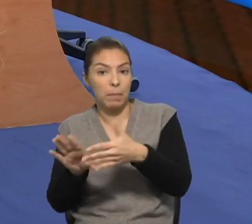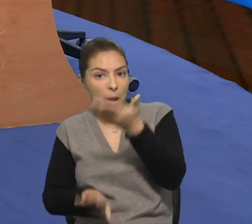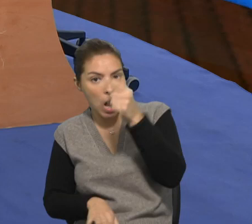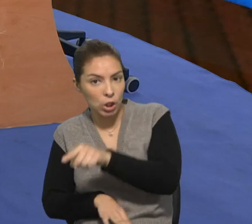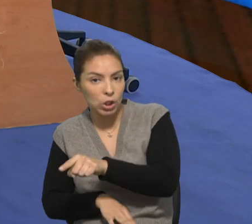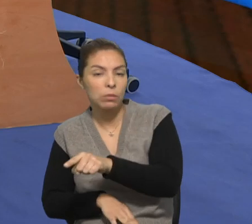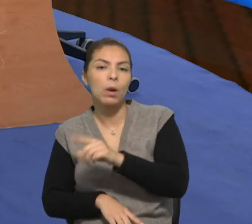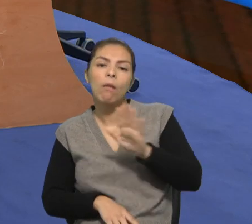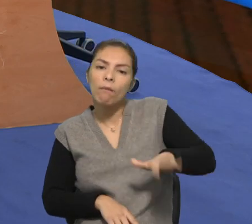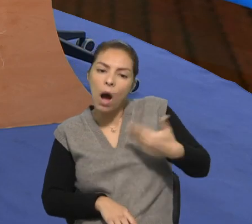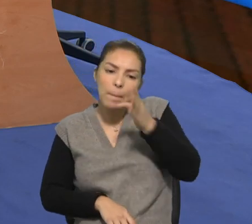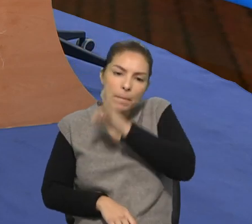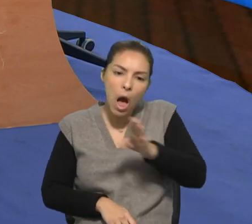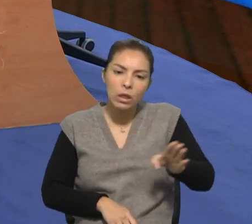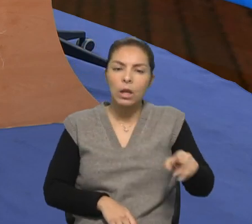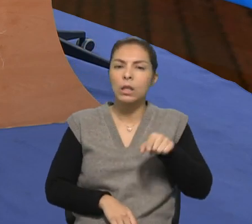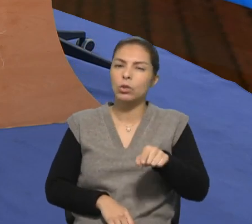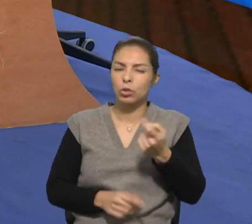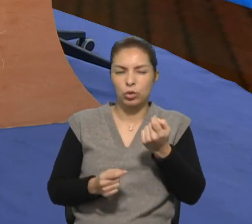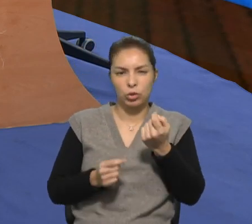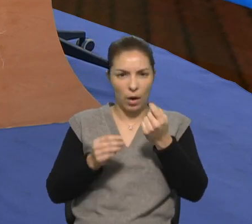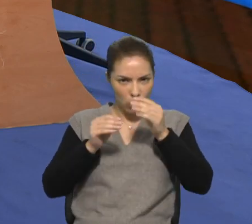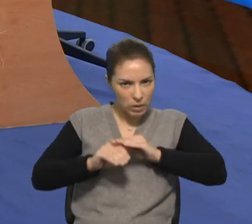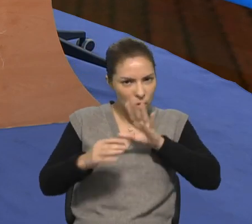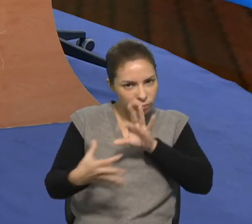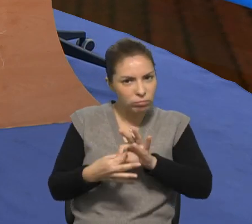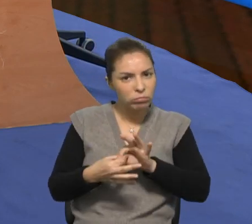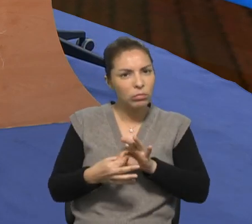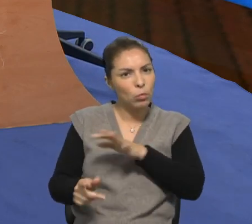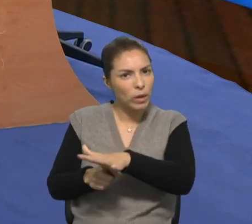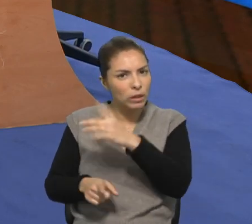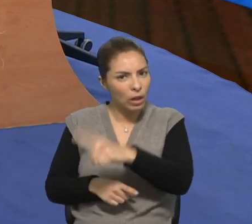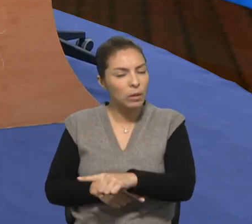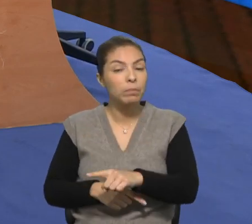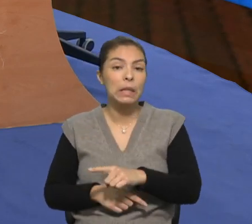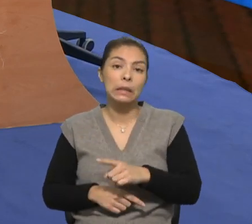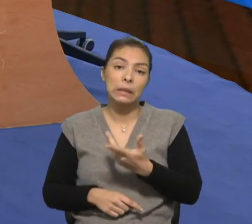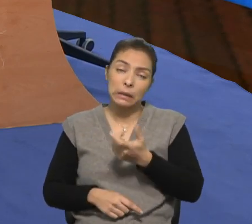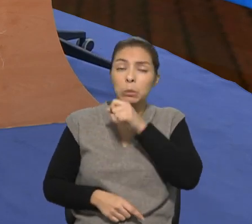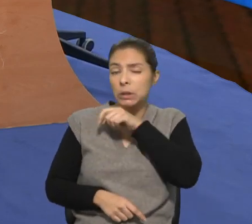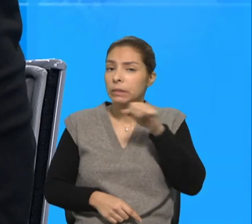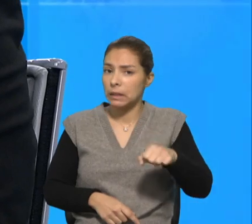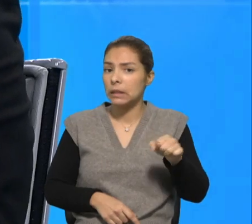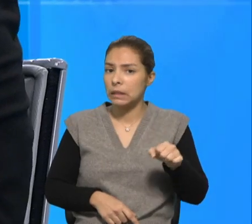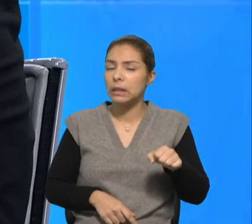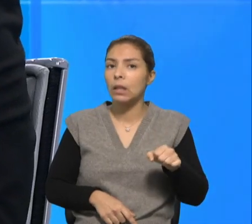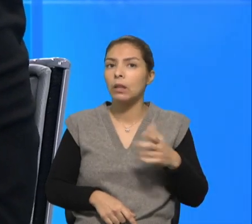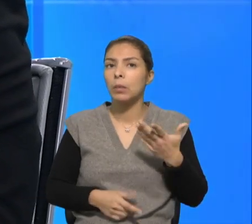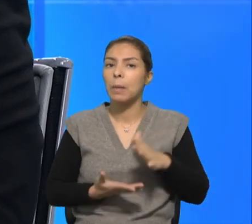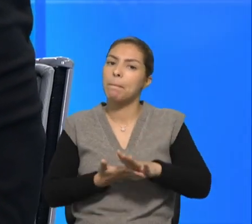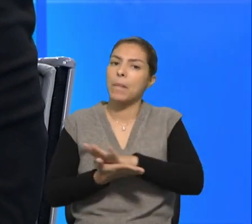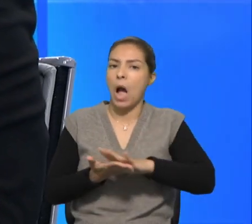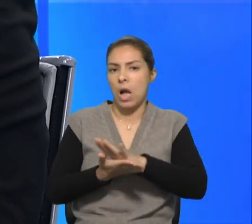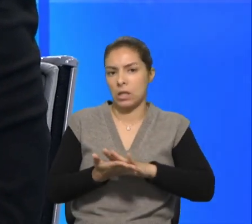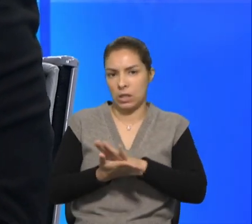implementação, será sempre um processo formativo a propor? Sim, posso dizer que sim. A formação é uma base de tudo, uma